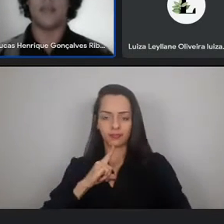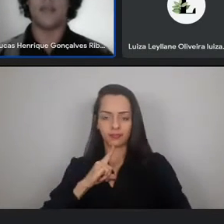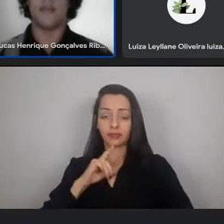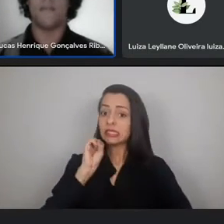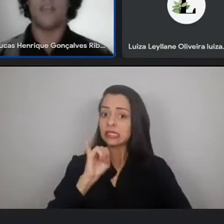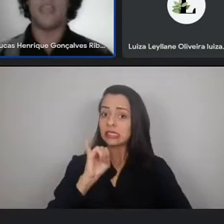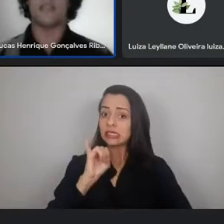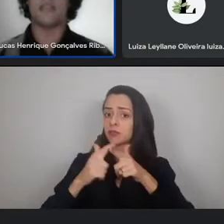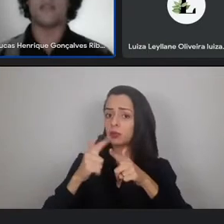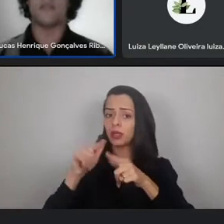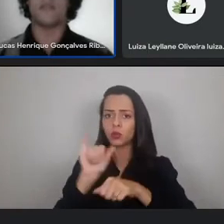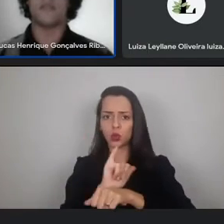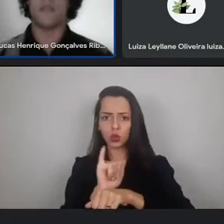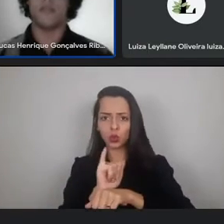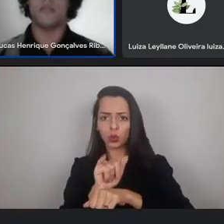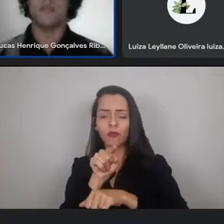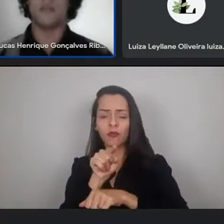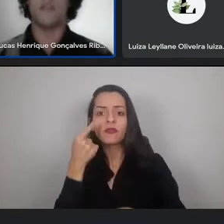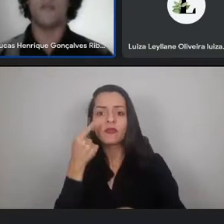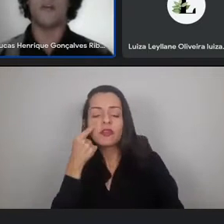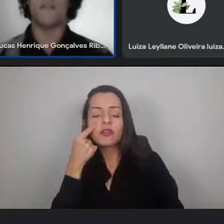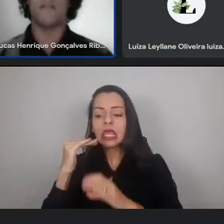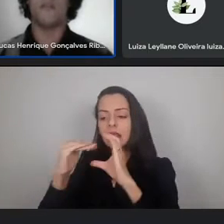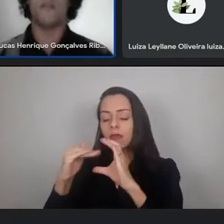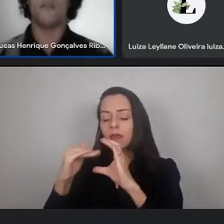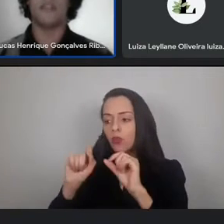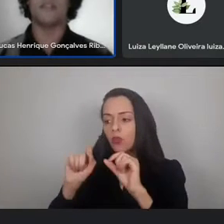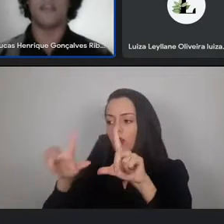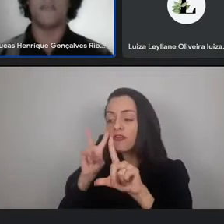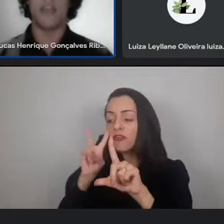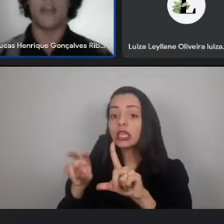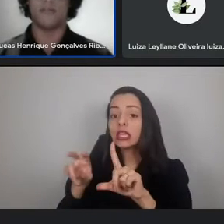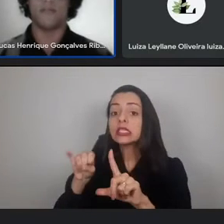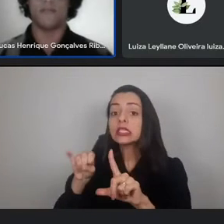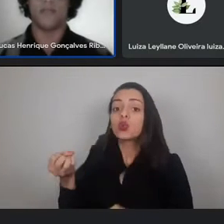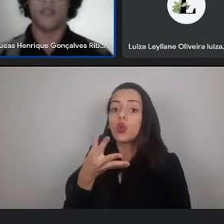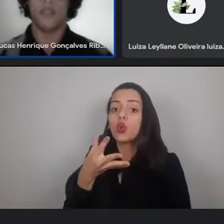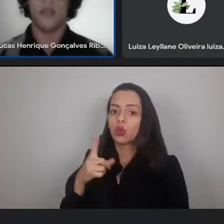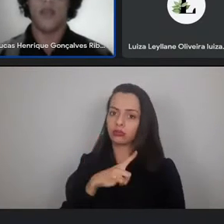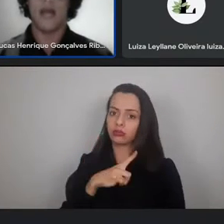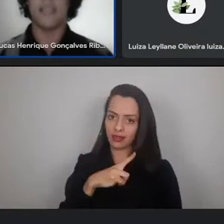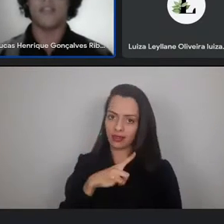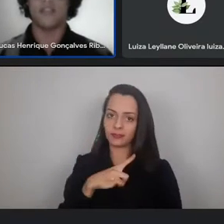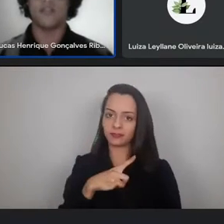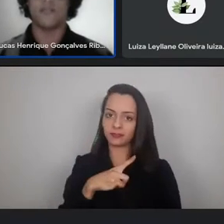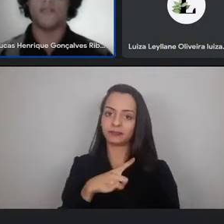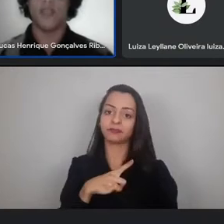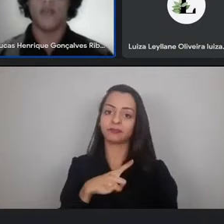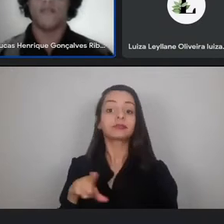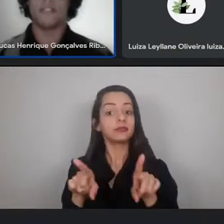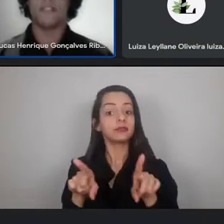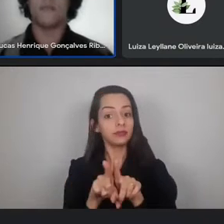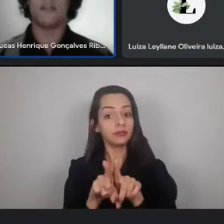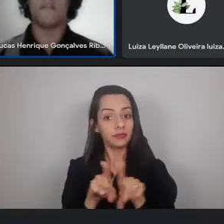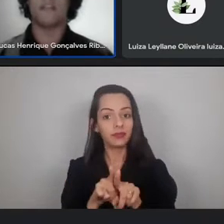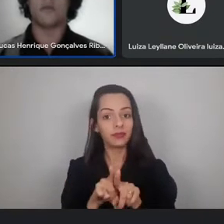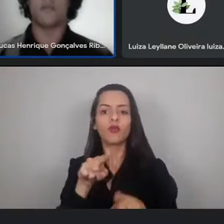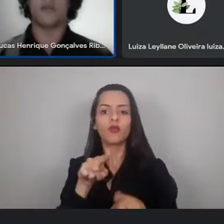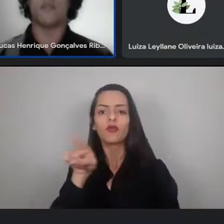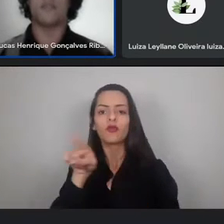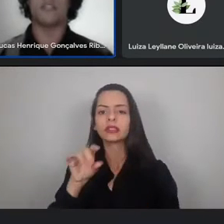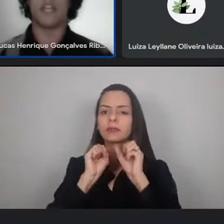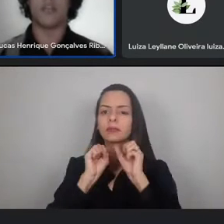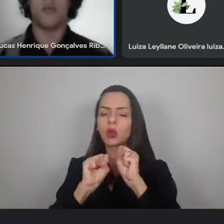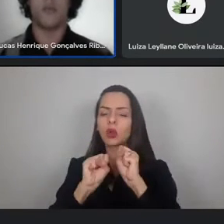YouTube caia, fiquem atentos aos seus e-mails que um novo link será enviado. Além disso, vocês poderão fazer